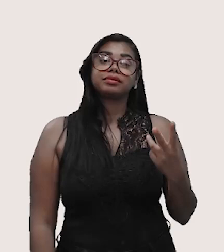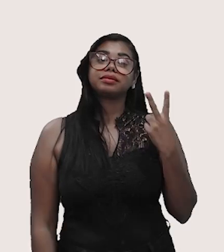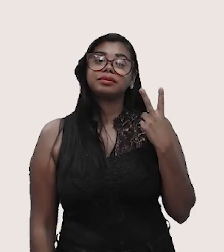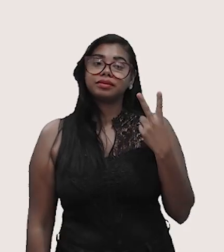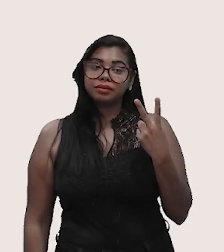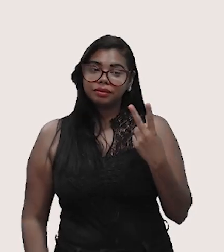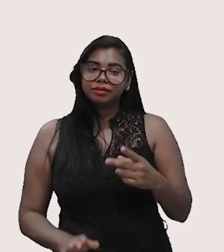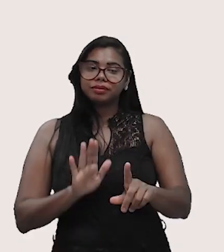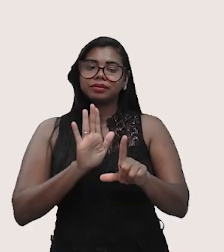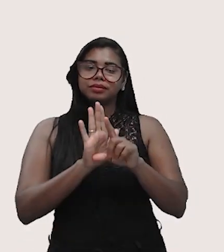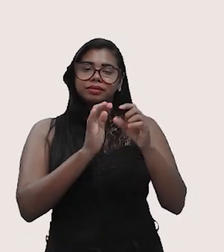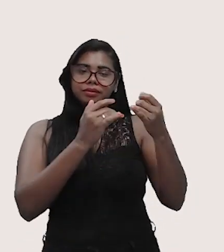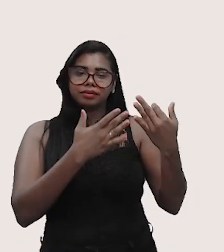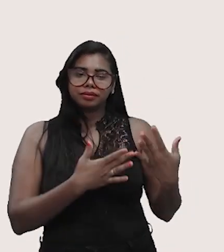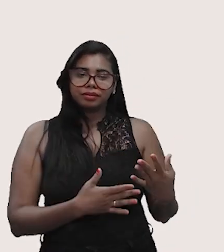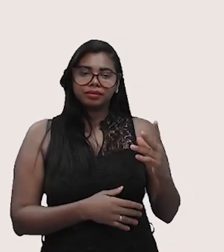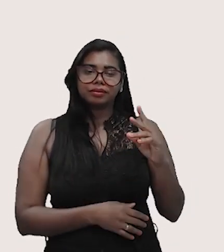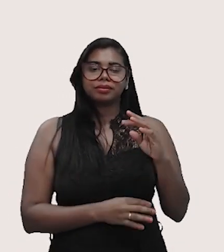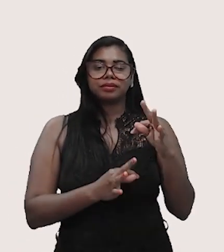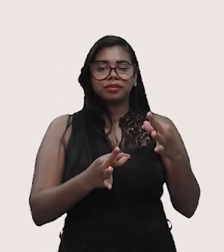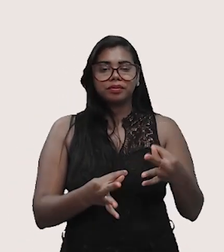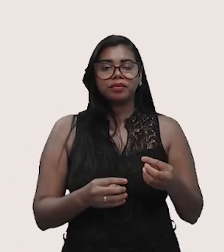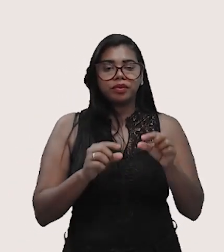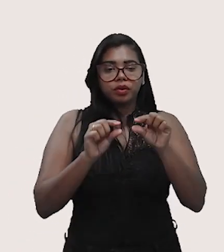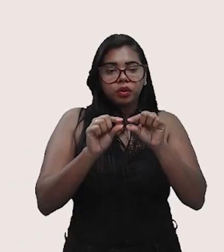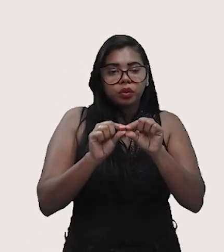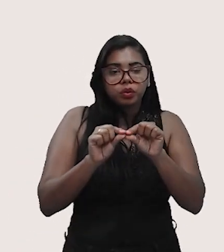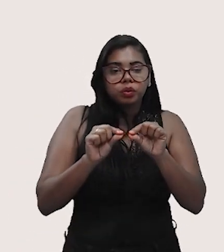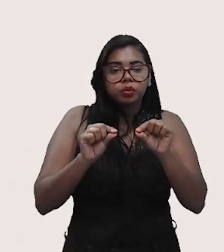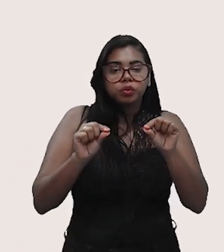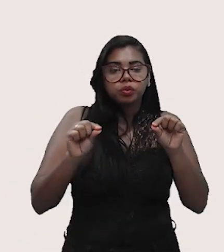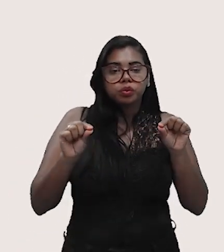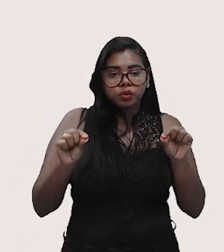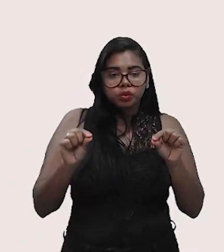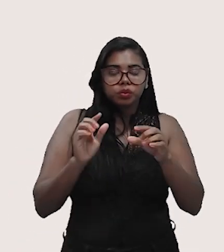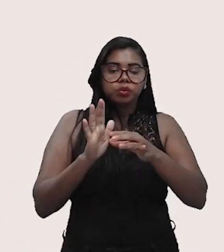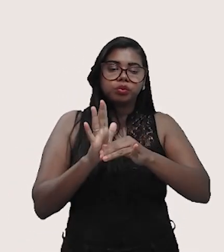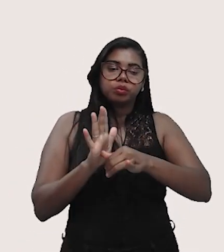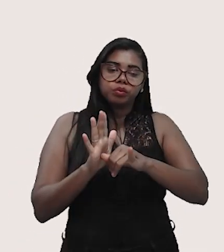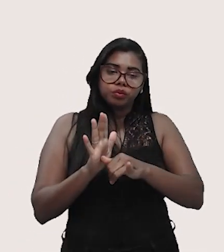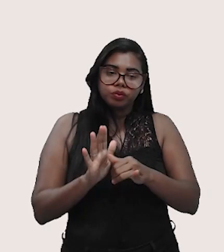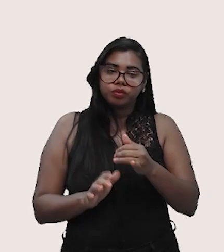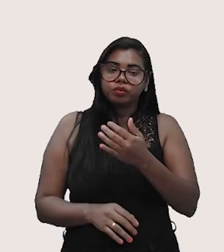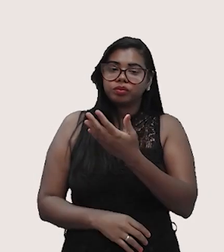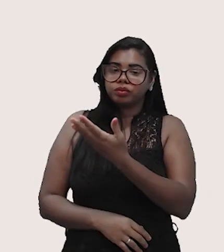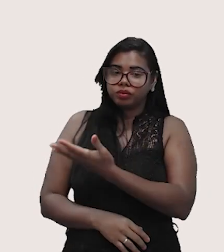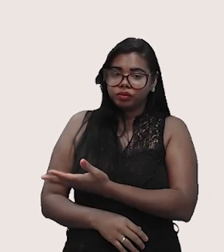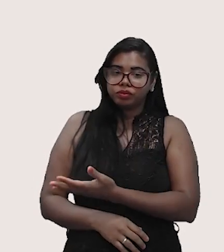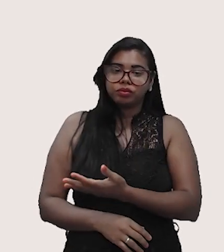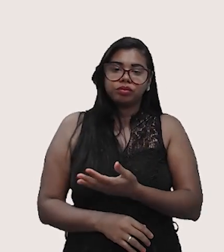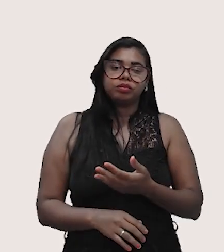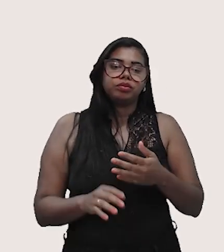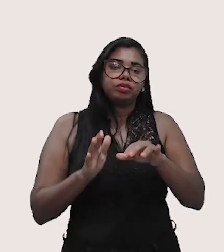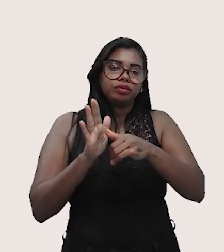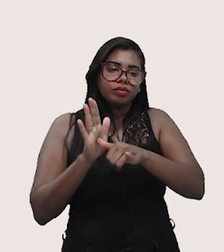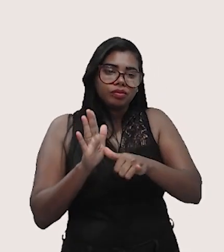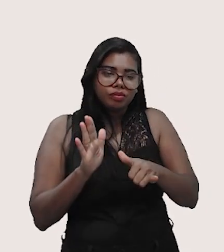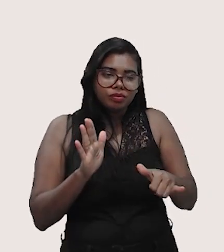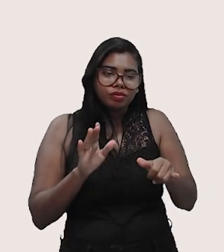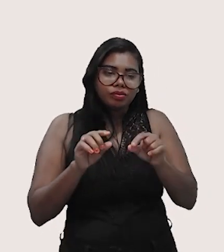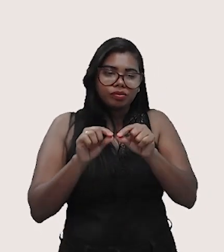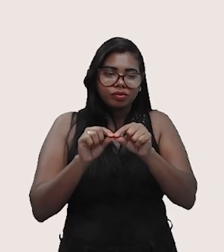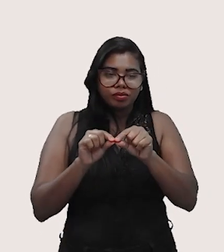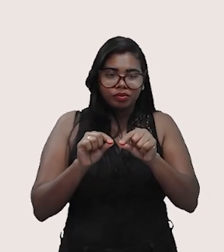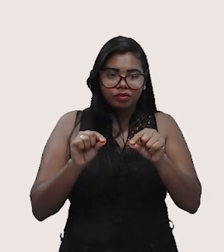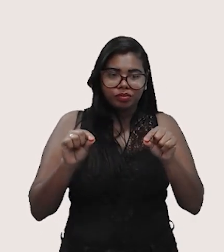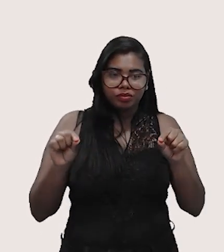vai dizer que todo fio é um resistor. E essa resistência de um fio, ela vai ser